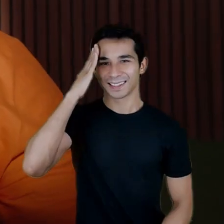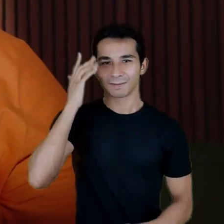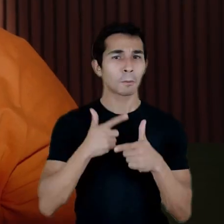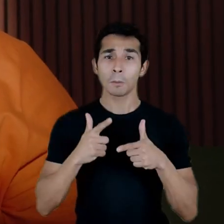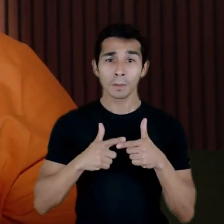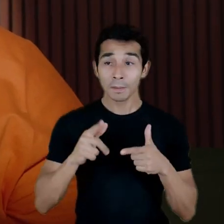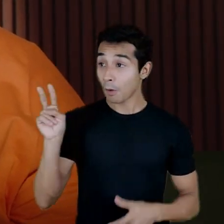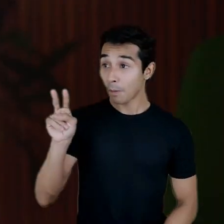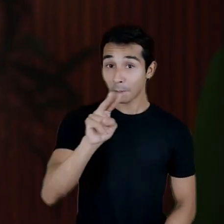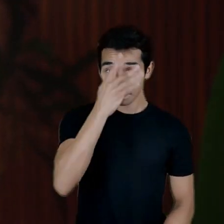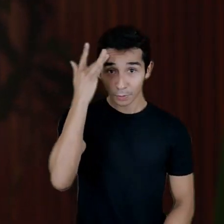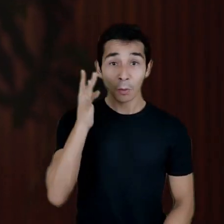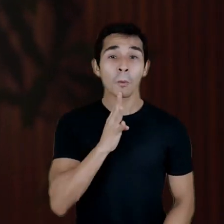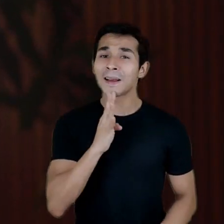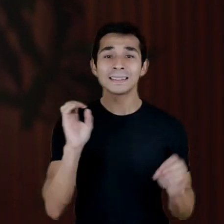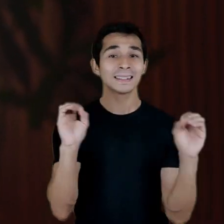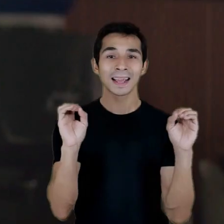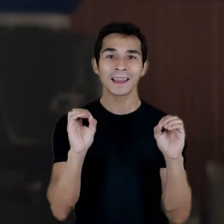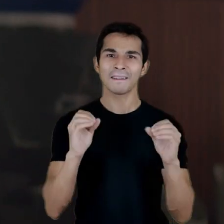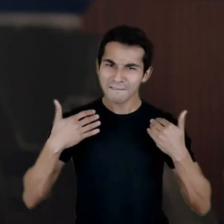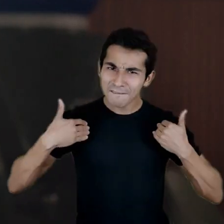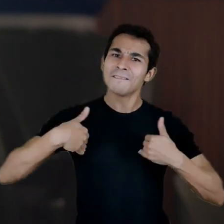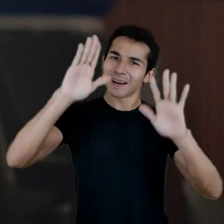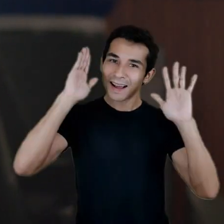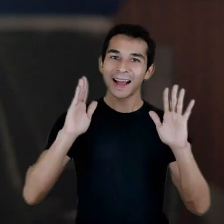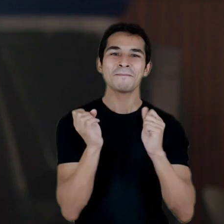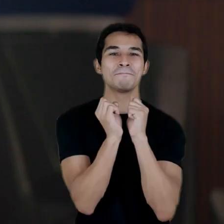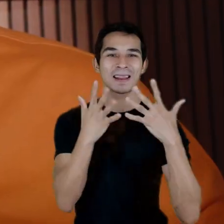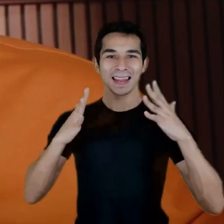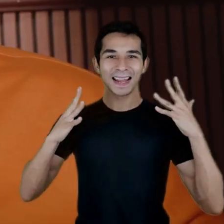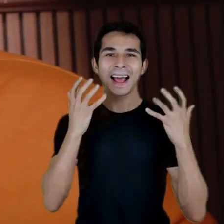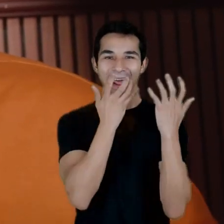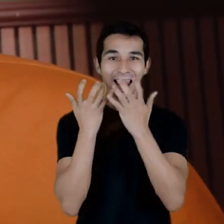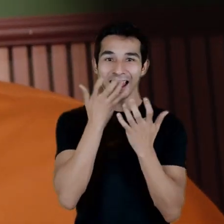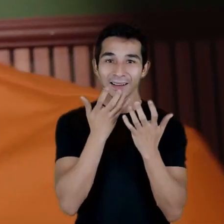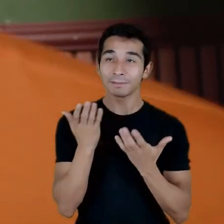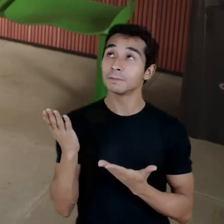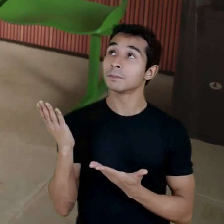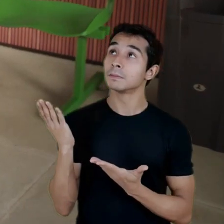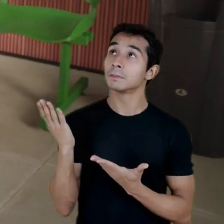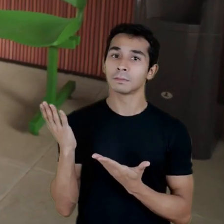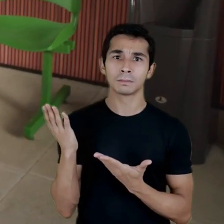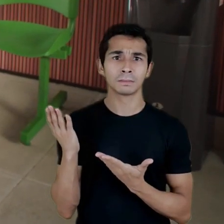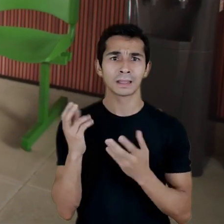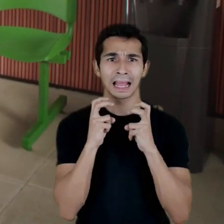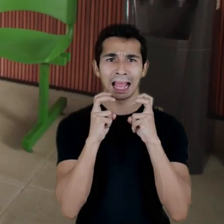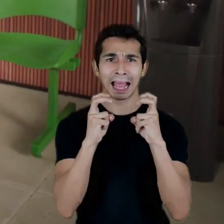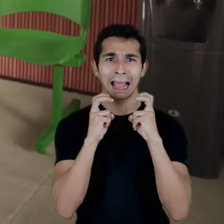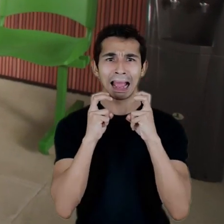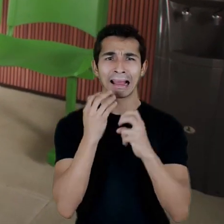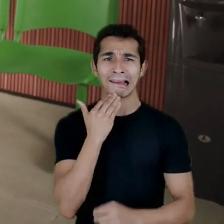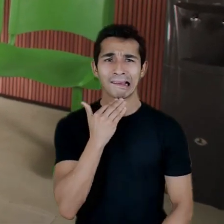É, olha ao redor. Ninguém aqui te conhece mesmo. Vai lá, cara. Brilha. Decidido, ele levanta.